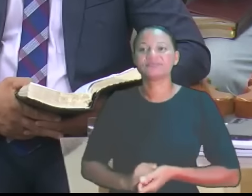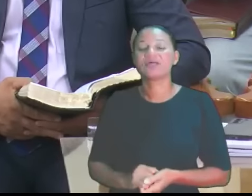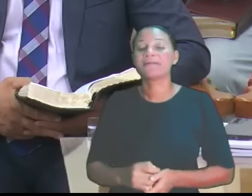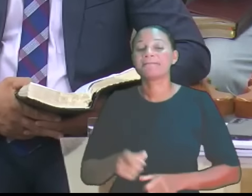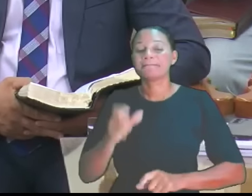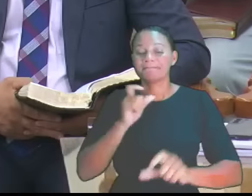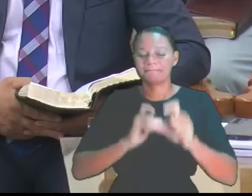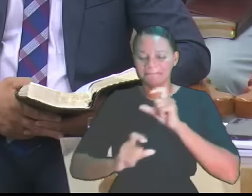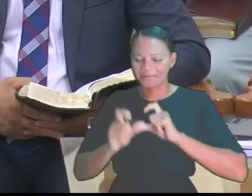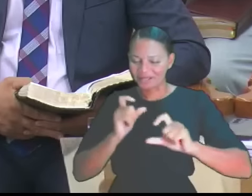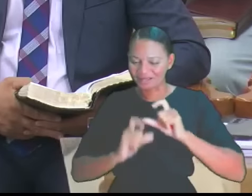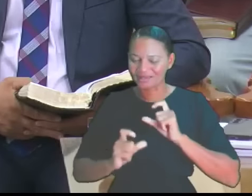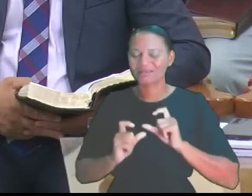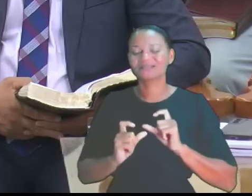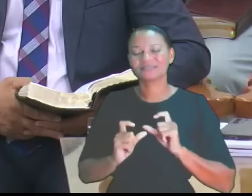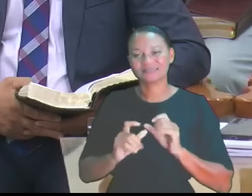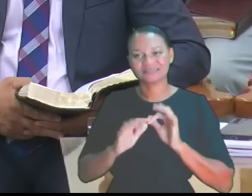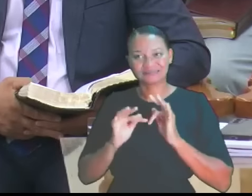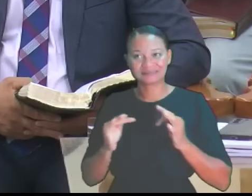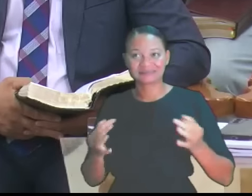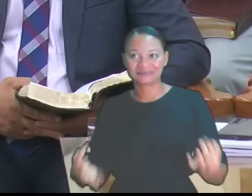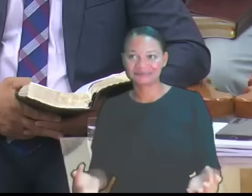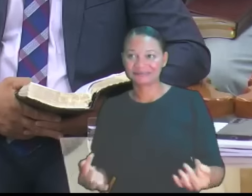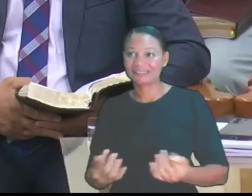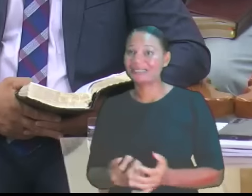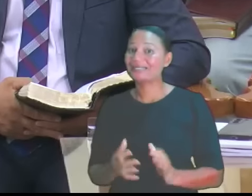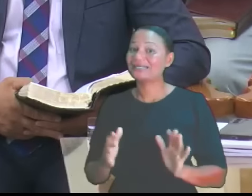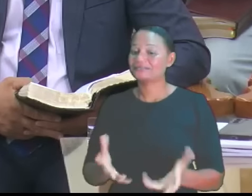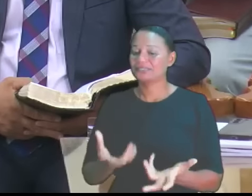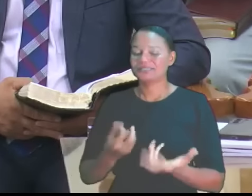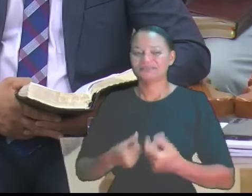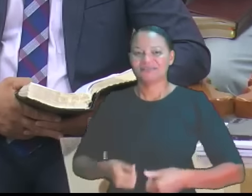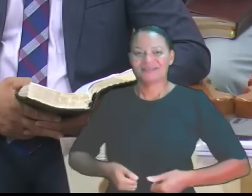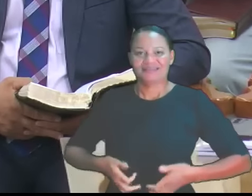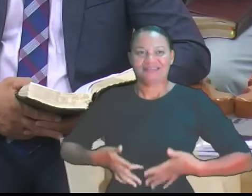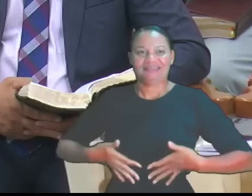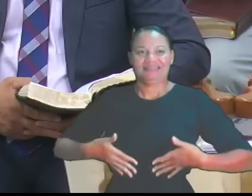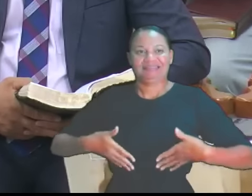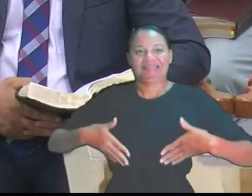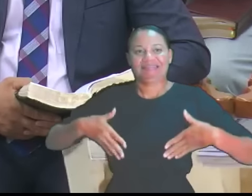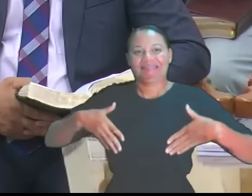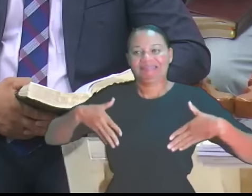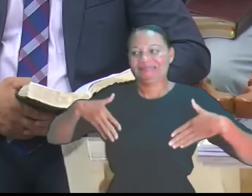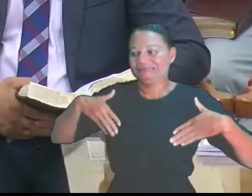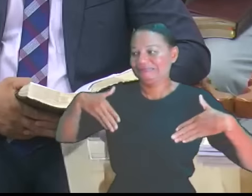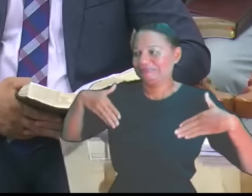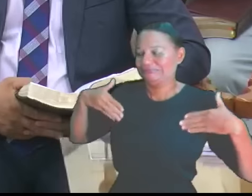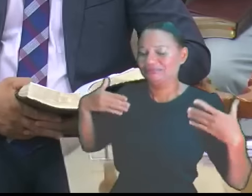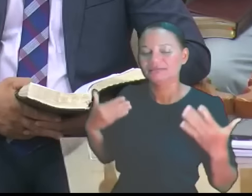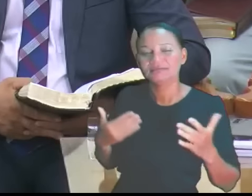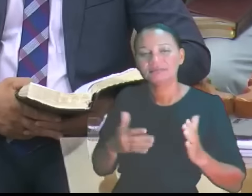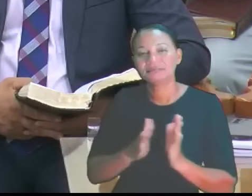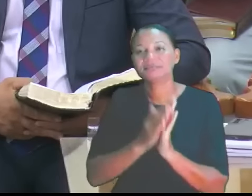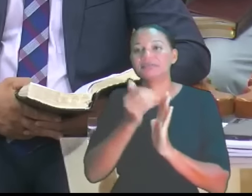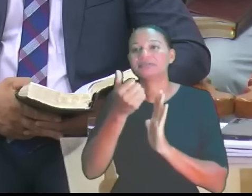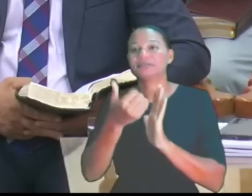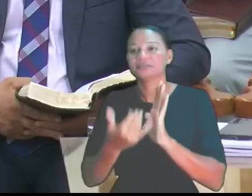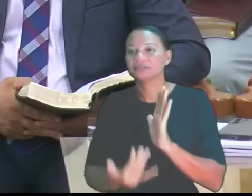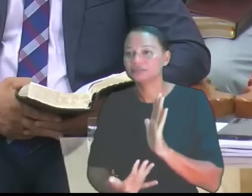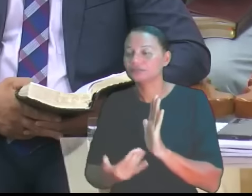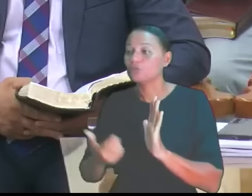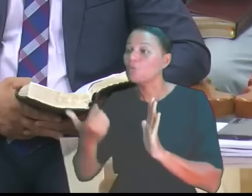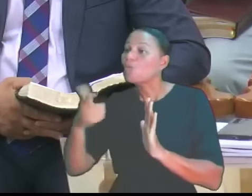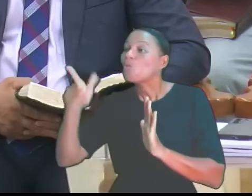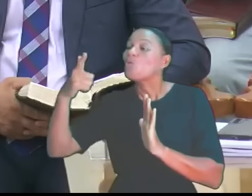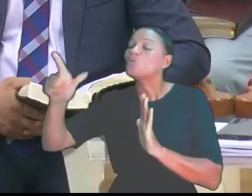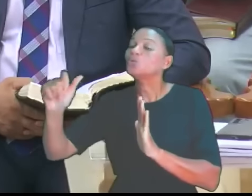com simplicidade. A questão não é quem está elogiando, é quem está recebendo. A Bíblia diz, deixa que outros lábios te